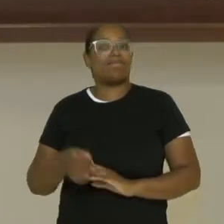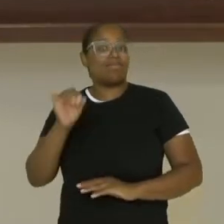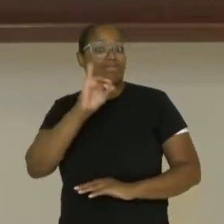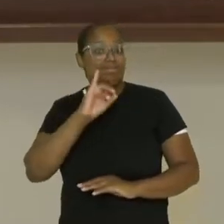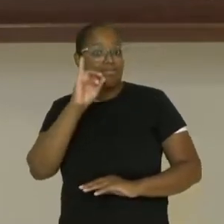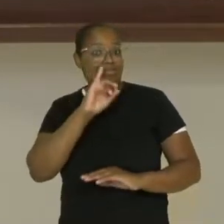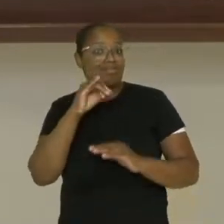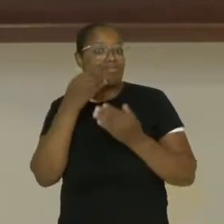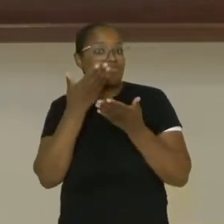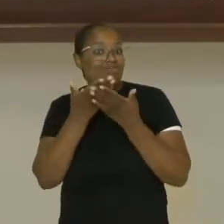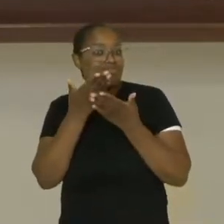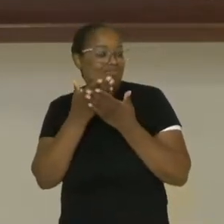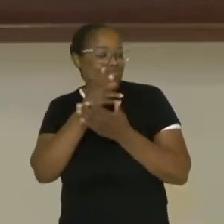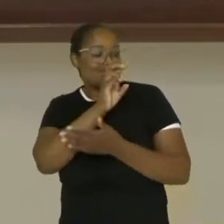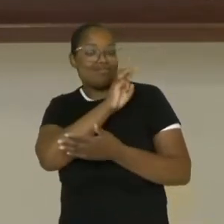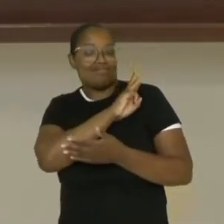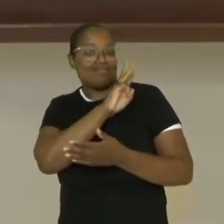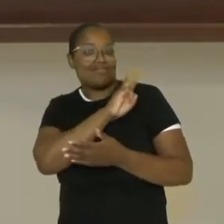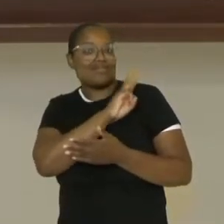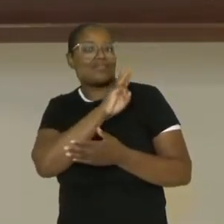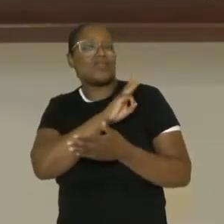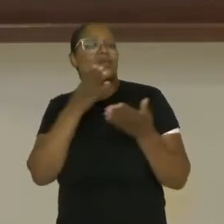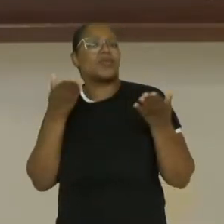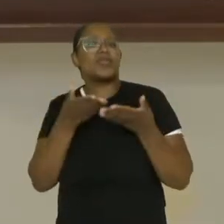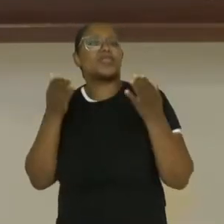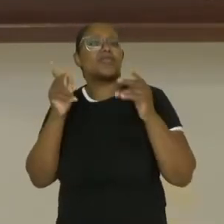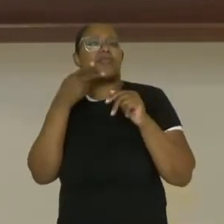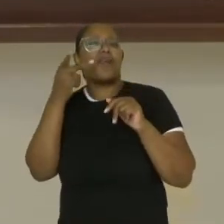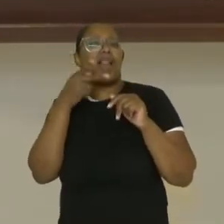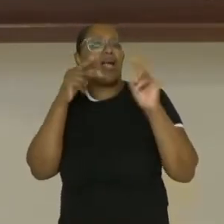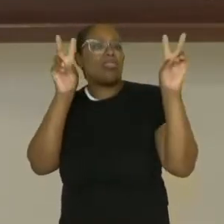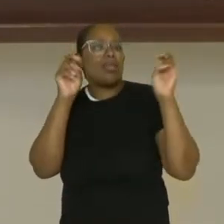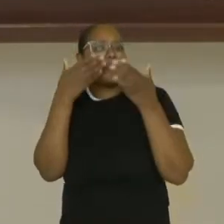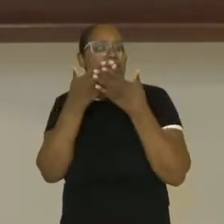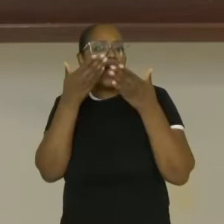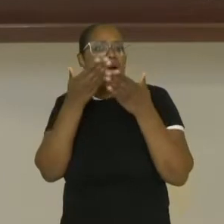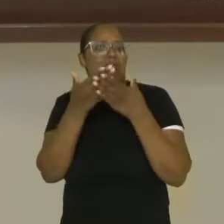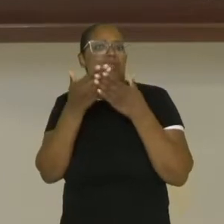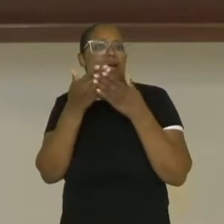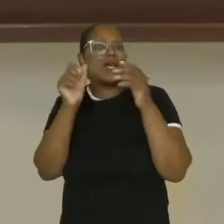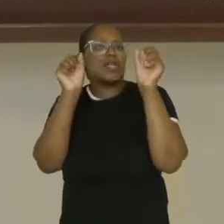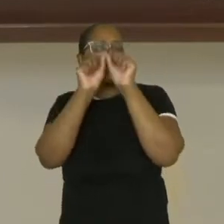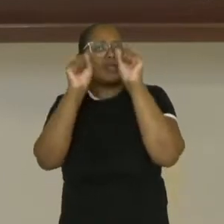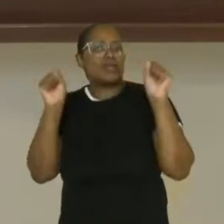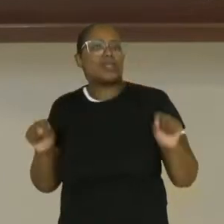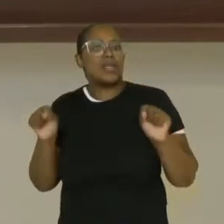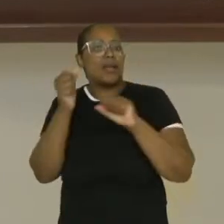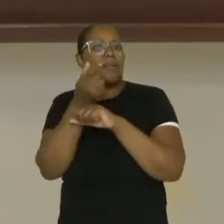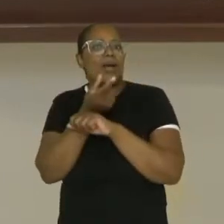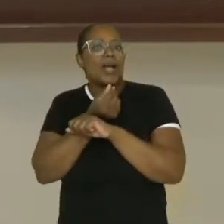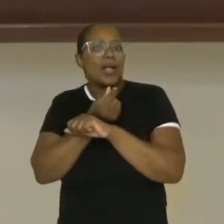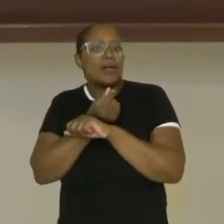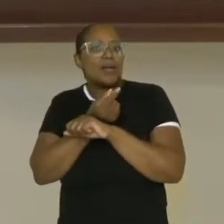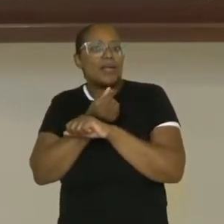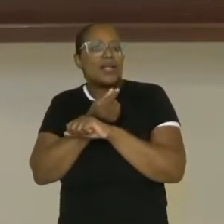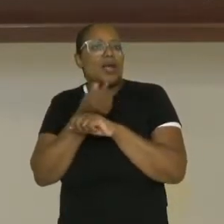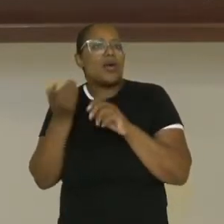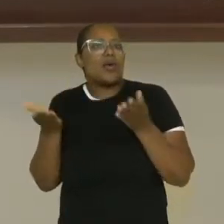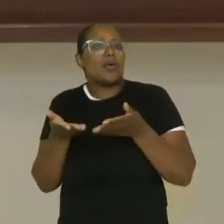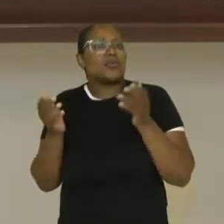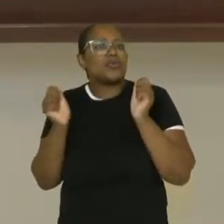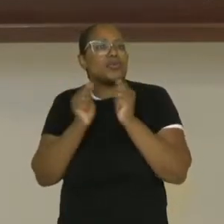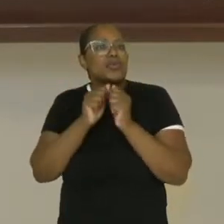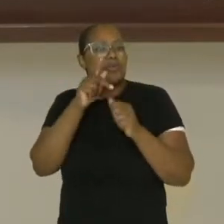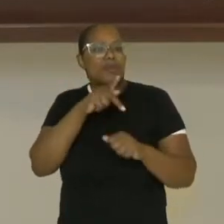Olá, estudantes da terceira série. Nesse vídeo vamos falar sobre o sistema capitalista. E para ter um entendimento do sistema capitalista comigo, professora